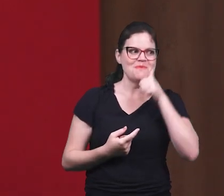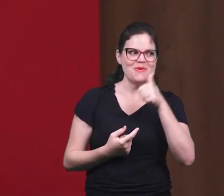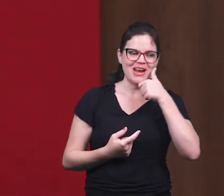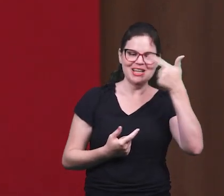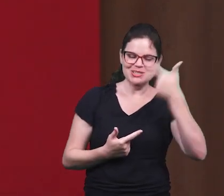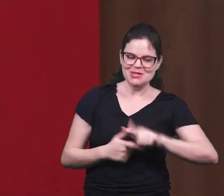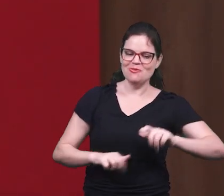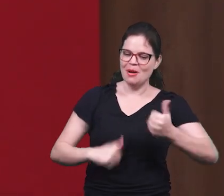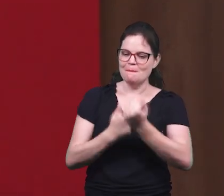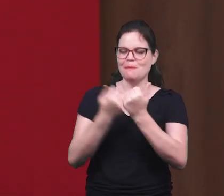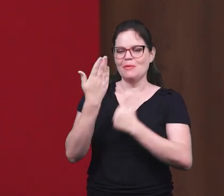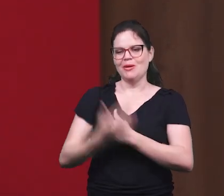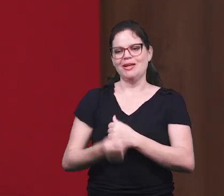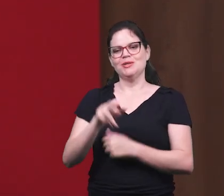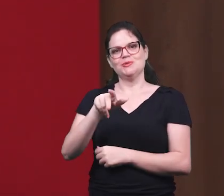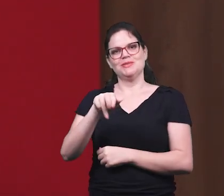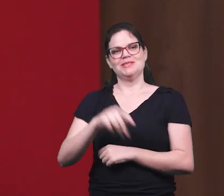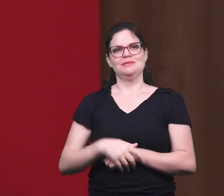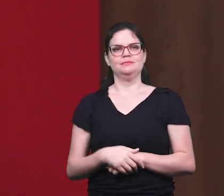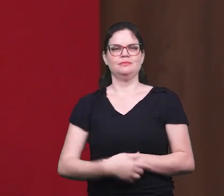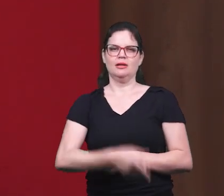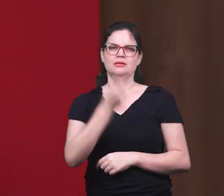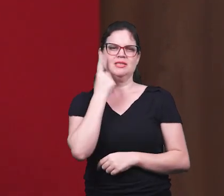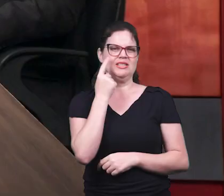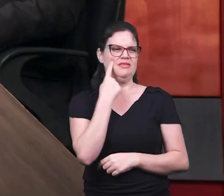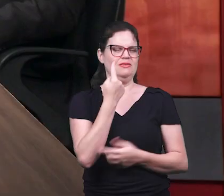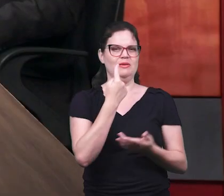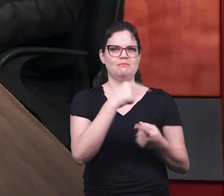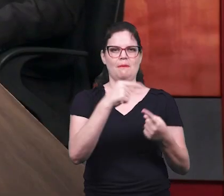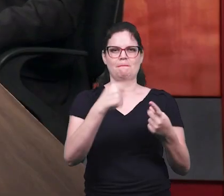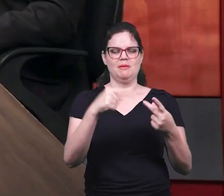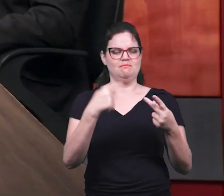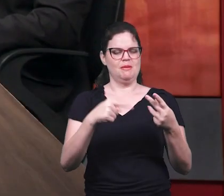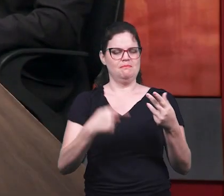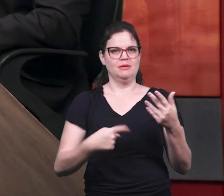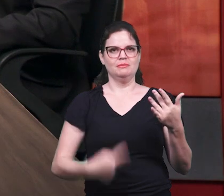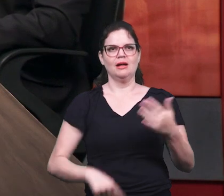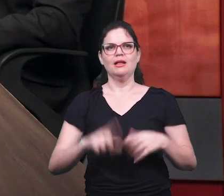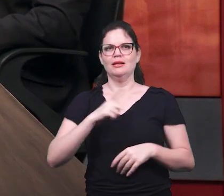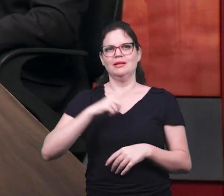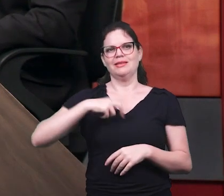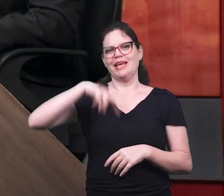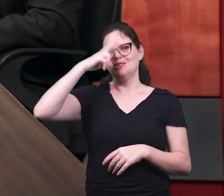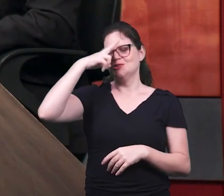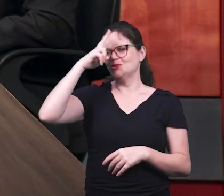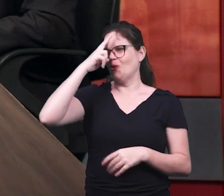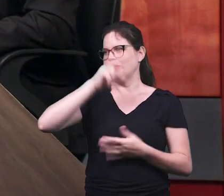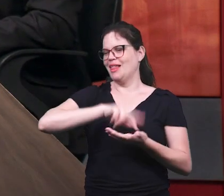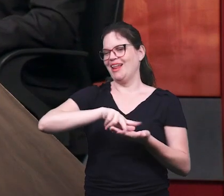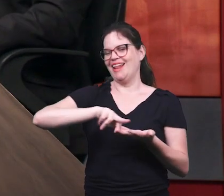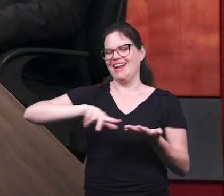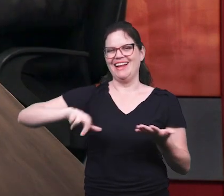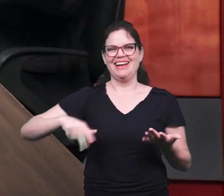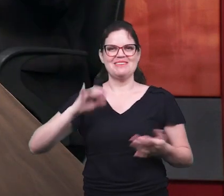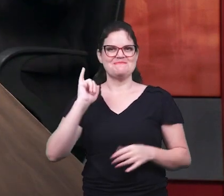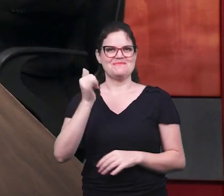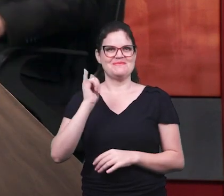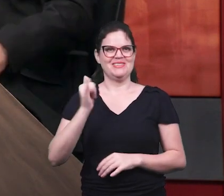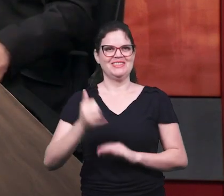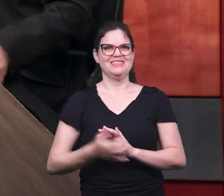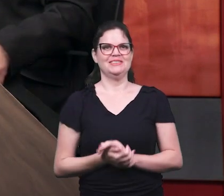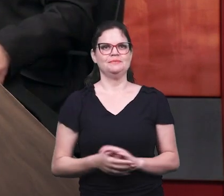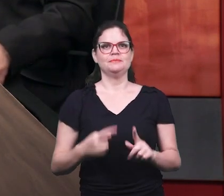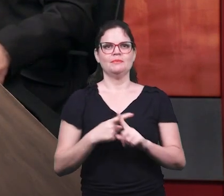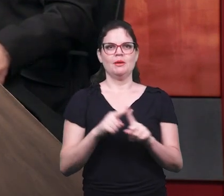mulher... Ali, no caso do Wesley. Você já viu um monte de caso, Moody também. Rapaz, não tem muita história para contar. Muita história ainda.